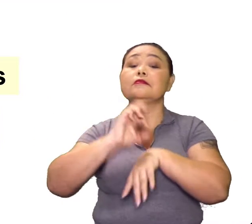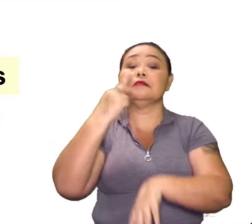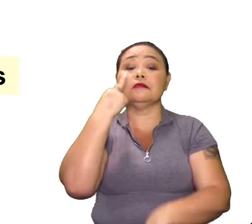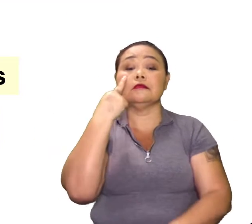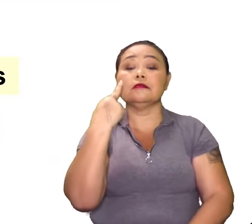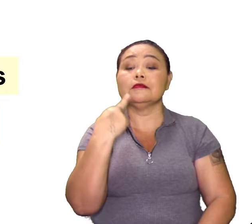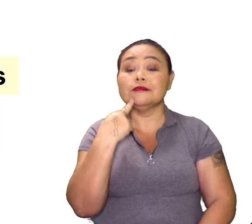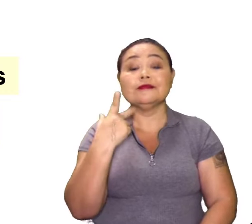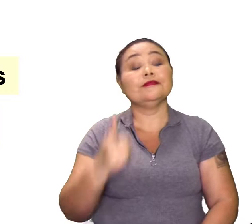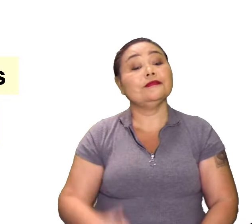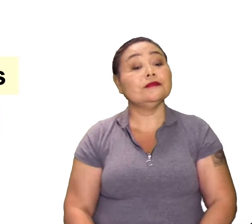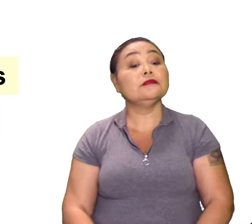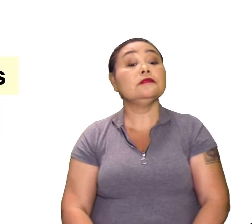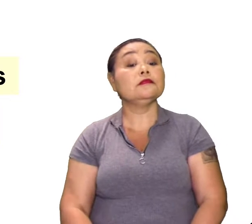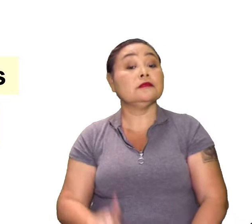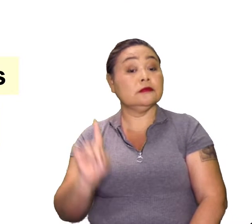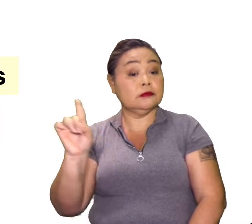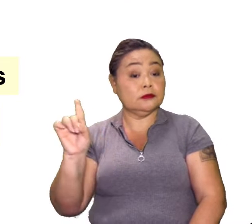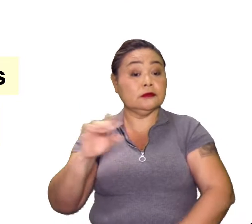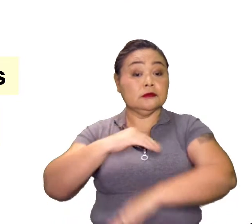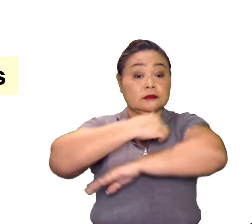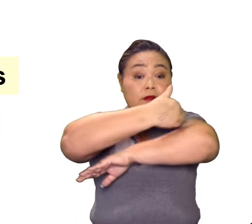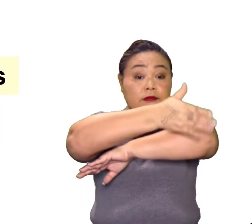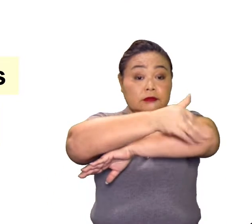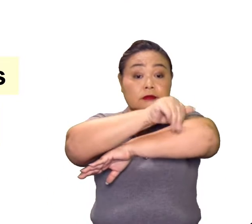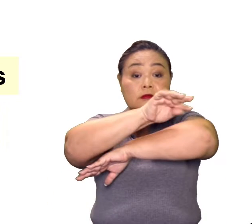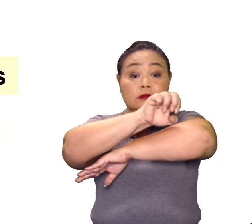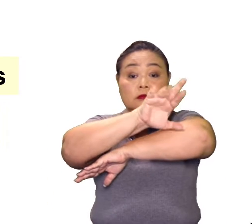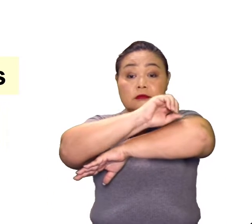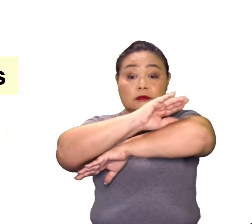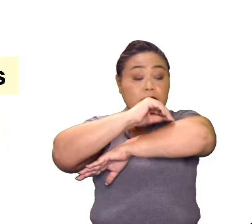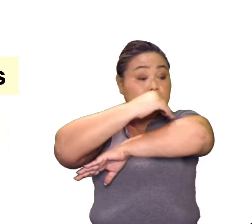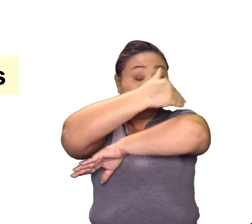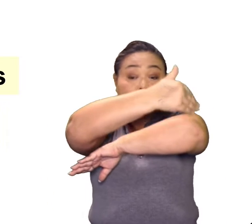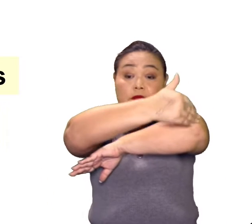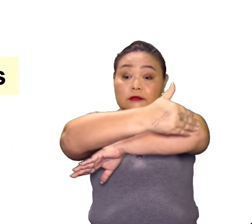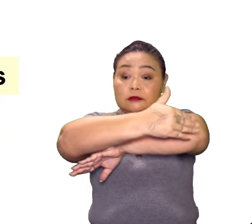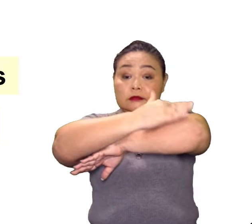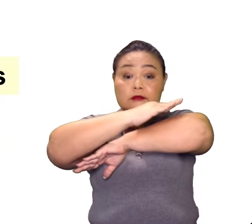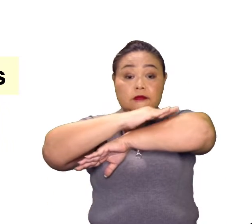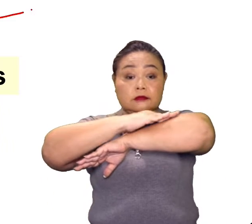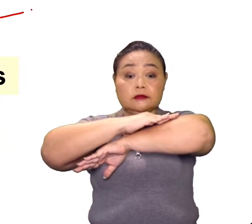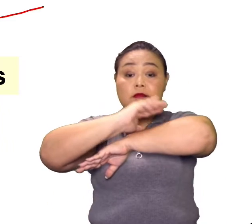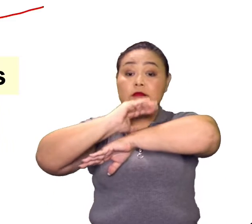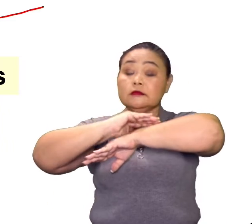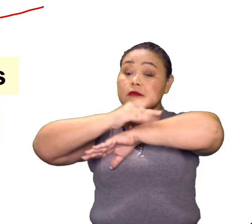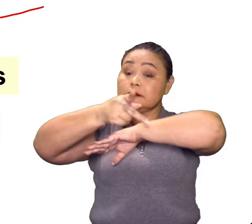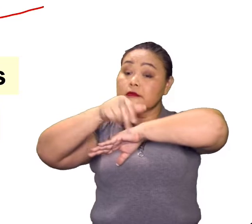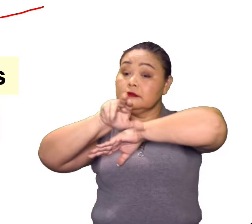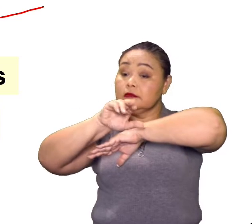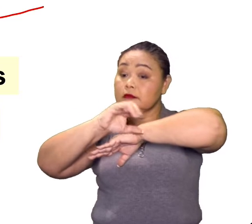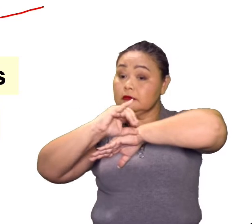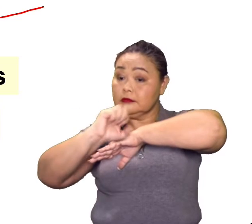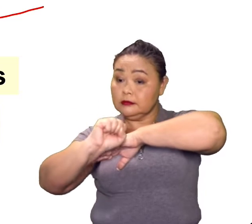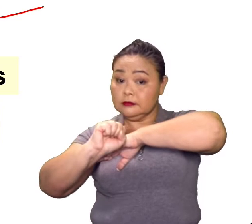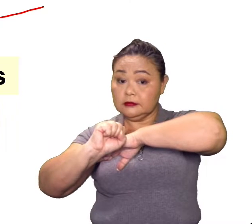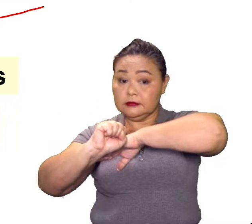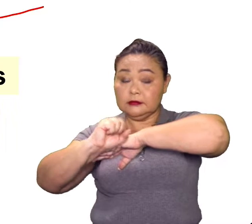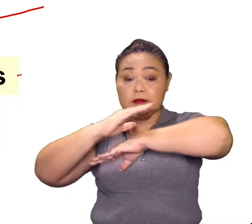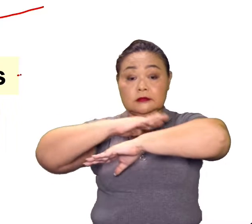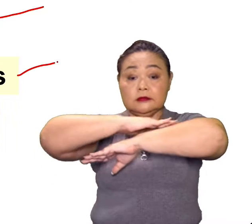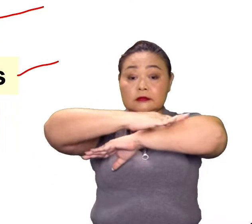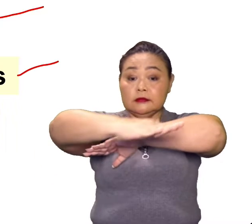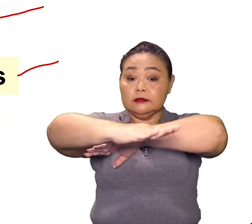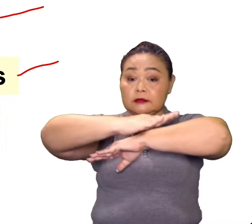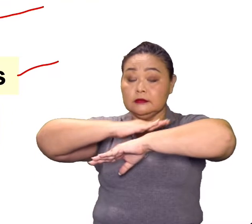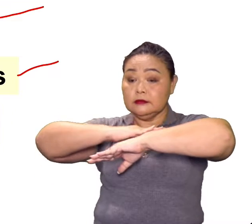estado de Rondônia, que é a encosta setentrional do Planalto Brasileiro, a Chapada dos Parecis, a Serra